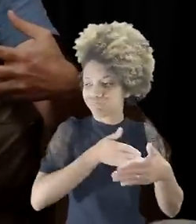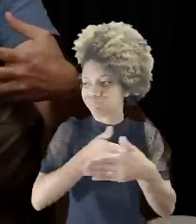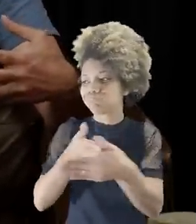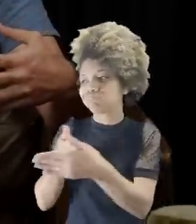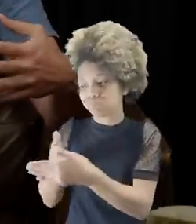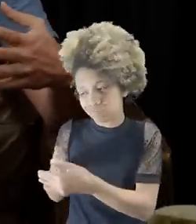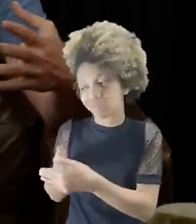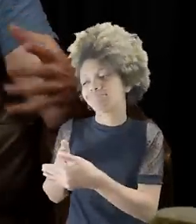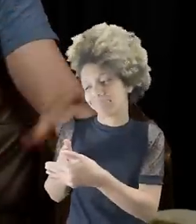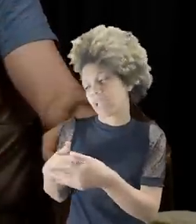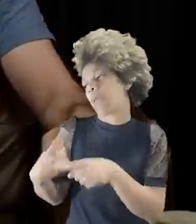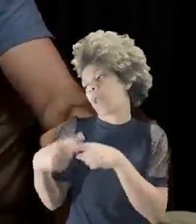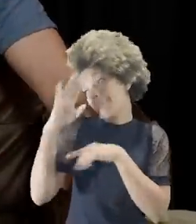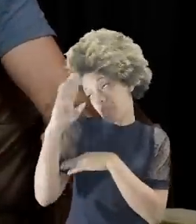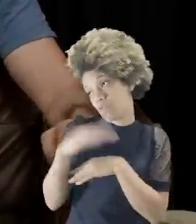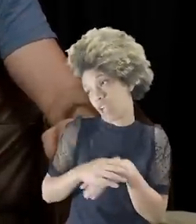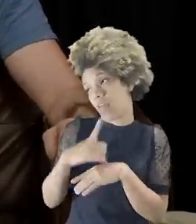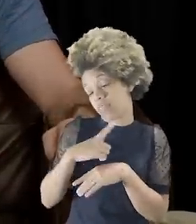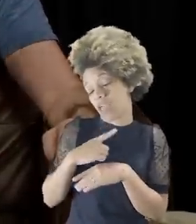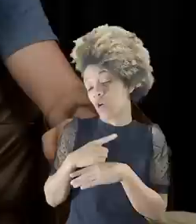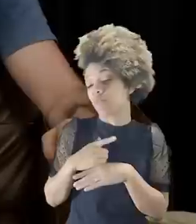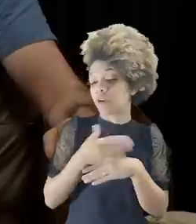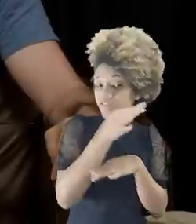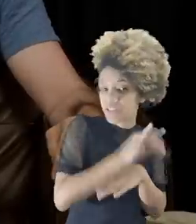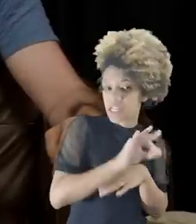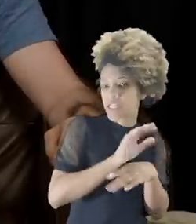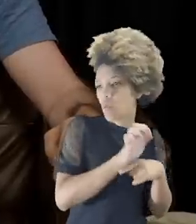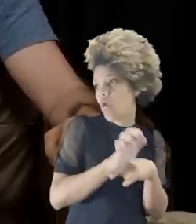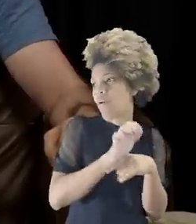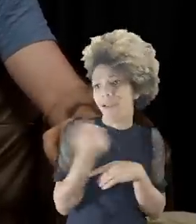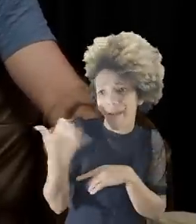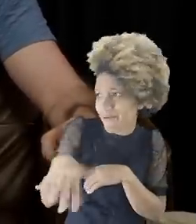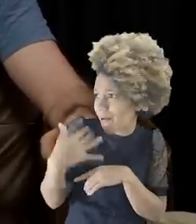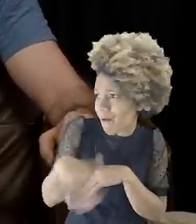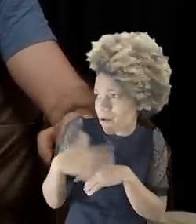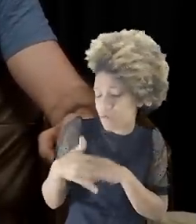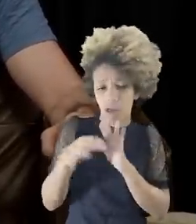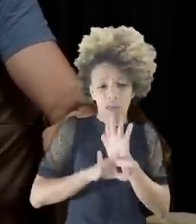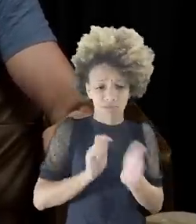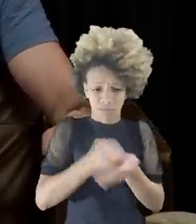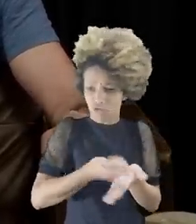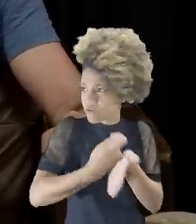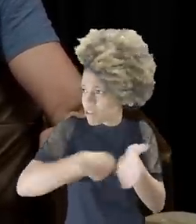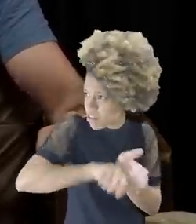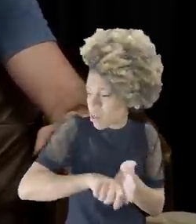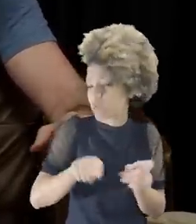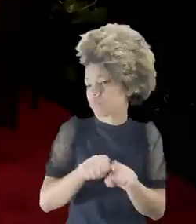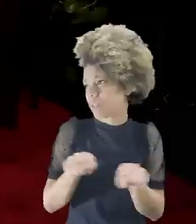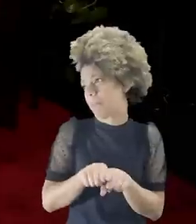um pouco demais né porque principalmente vai jogar um campeonato de Federação é caro para um clube as taxas de inscrição de